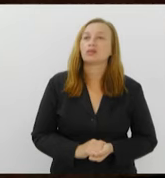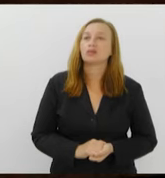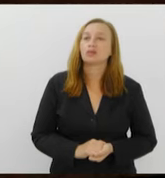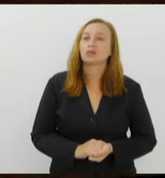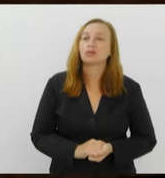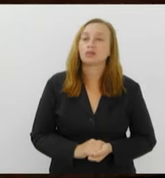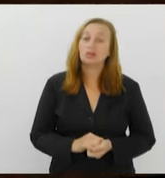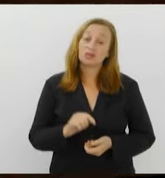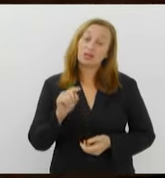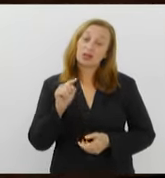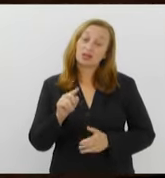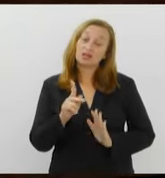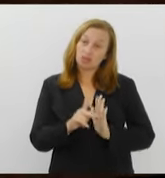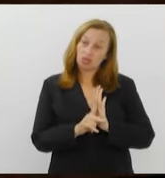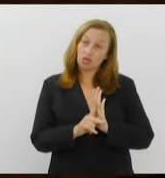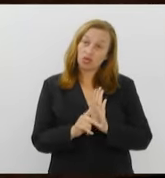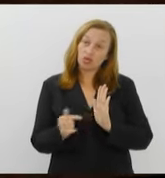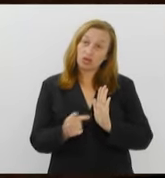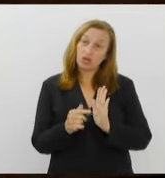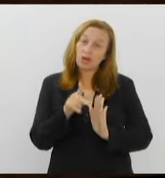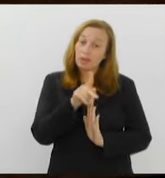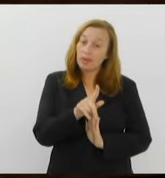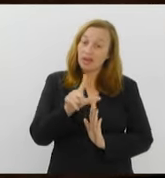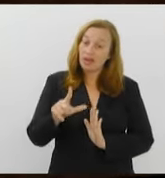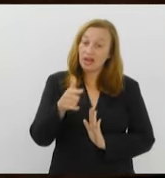precede esse projeto o PL